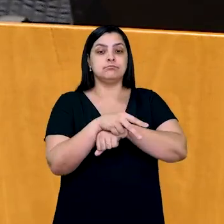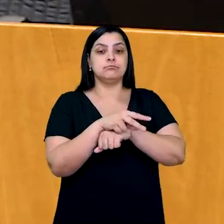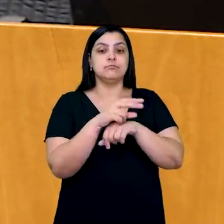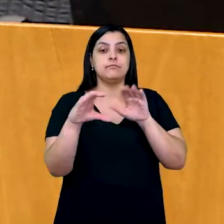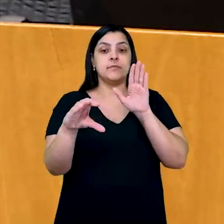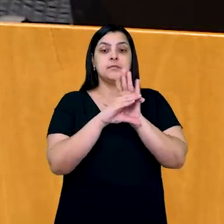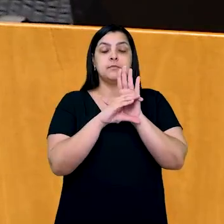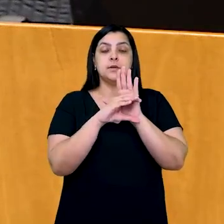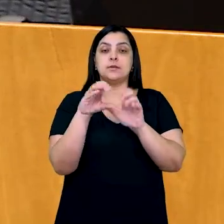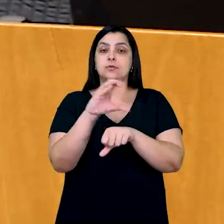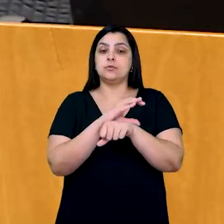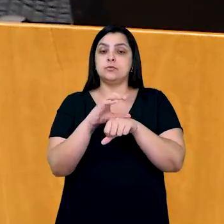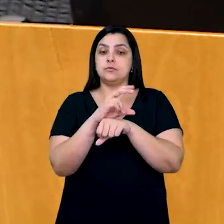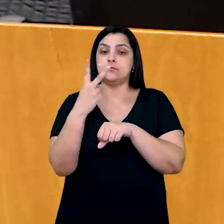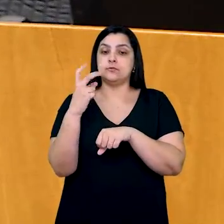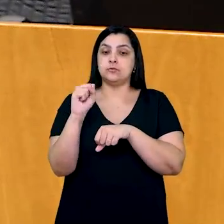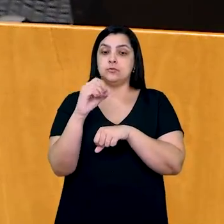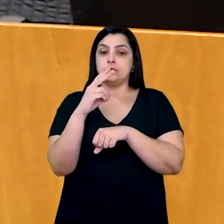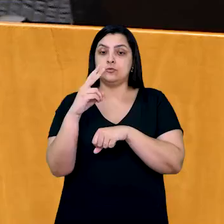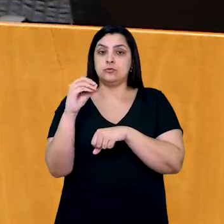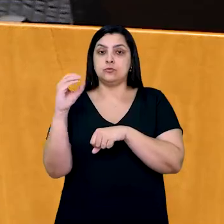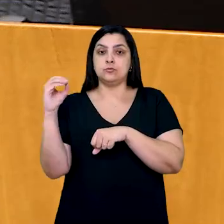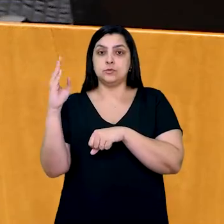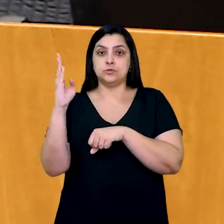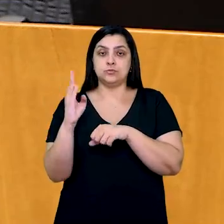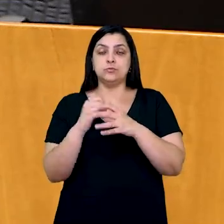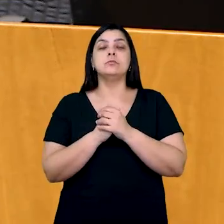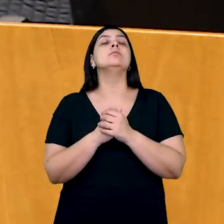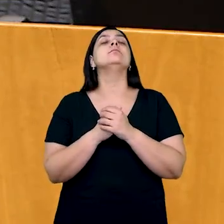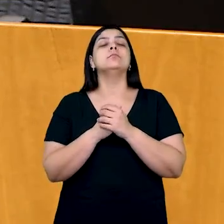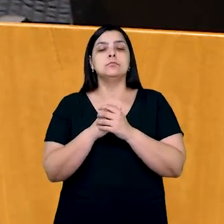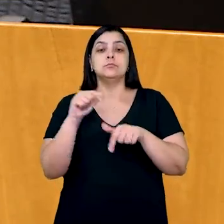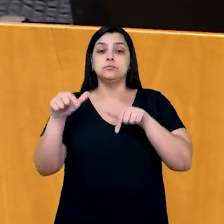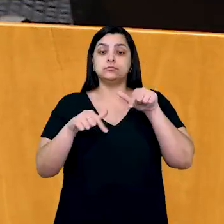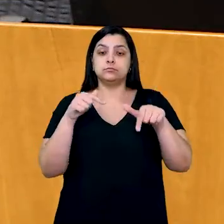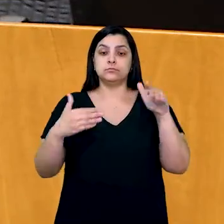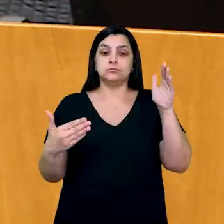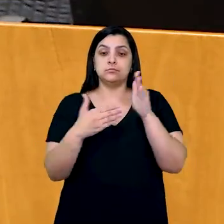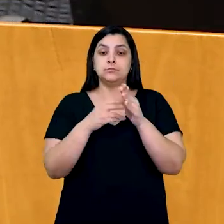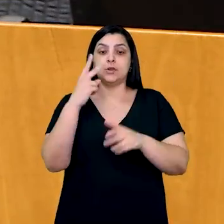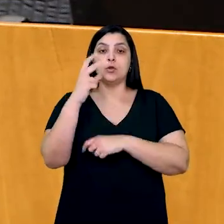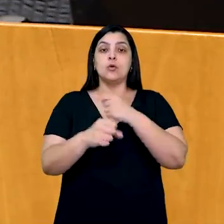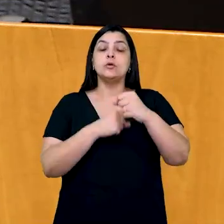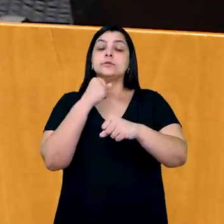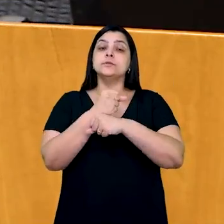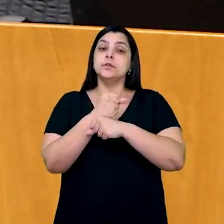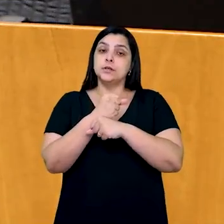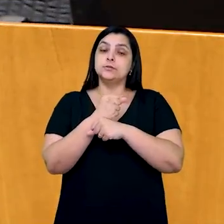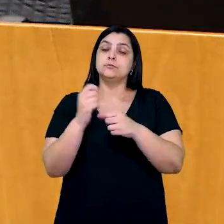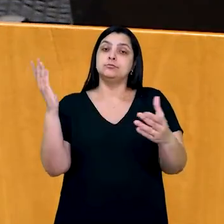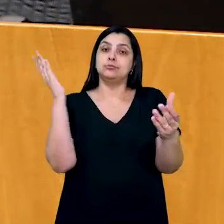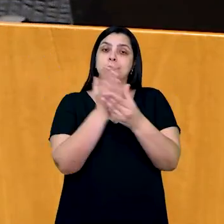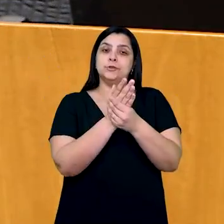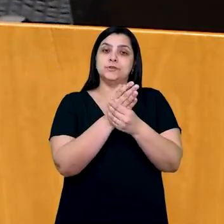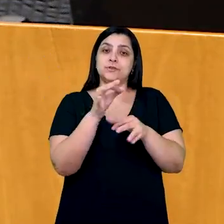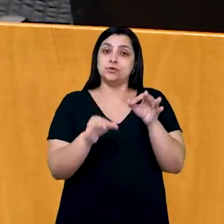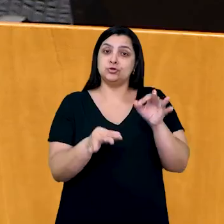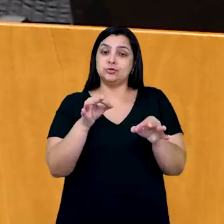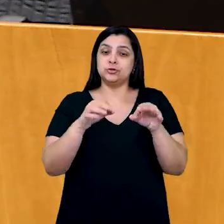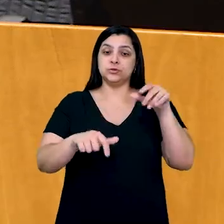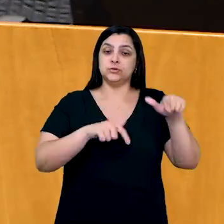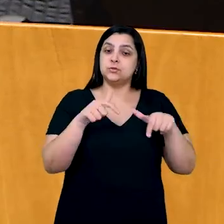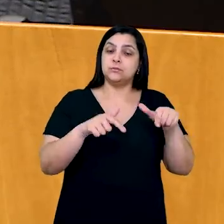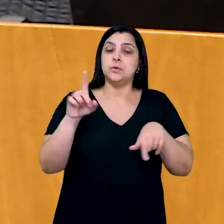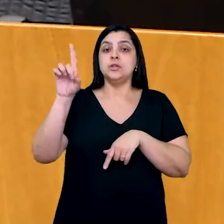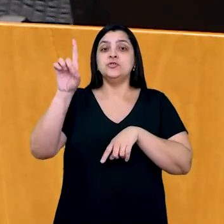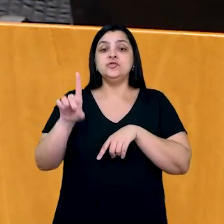da Emenda Constitucional 28 de 2000, o trabalhador rural tinha até 2 anos para entrar com ação na Justiça do Trabalho